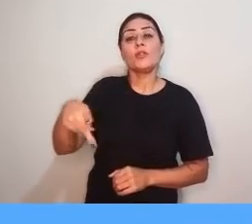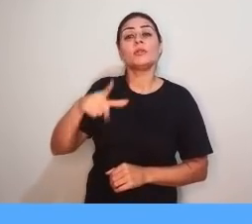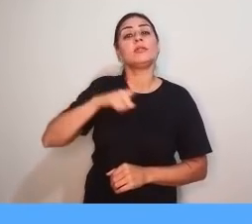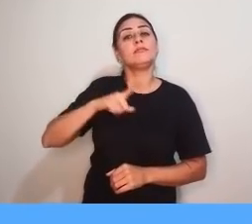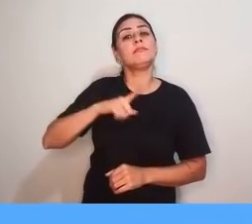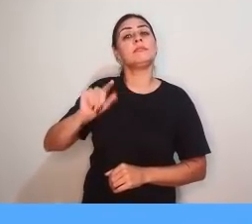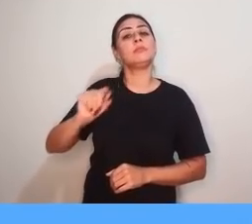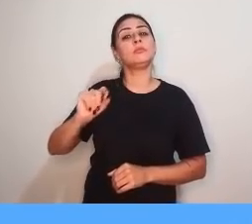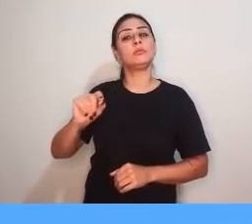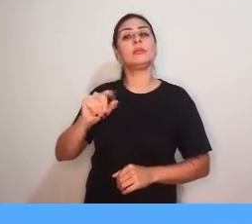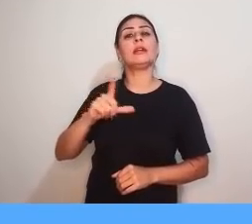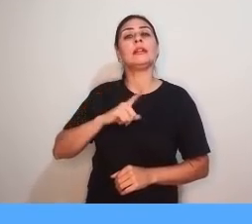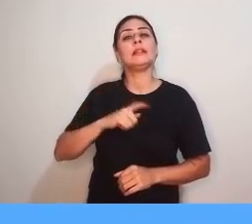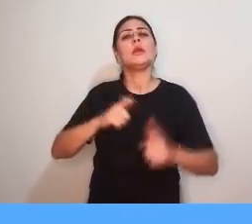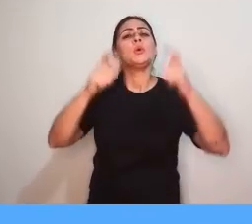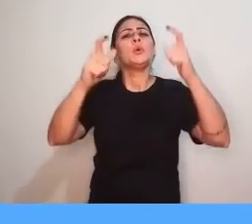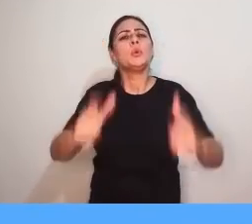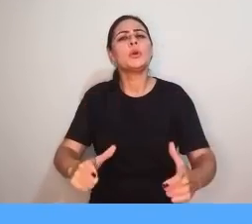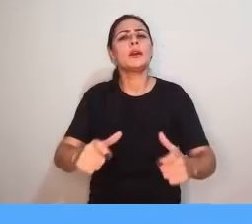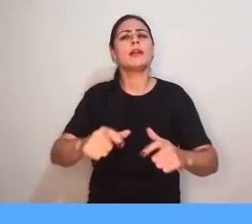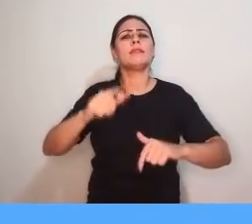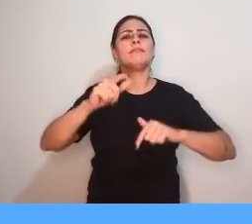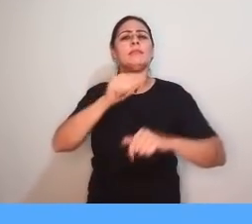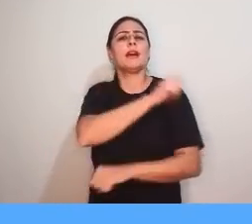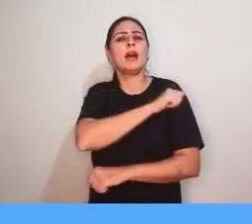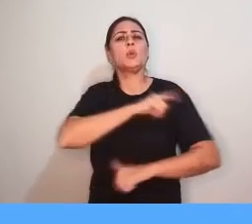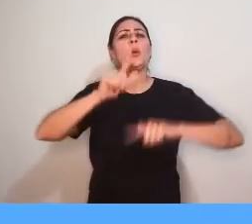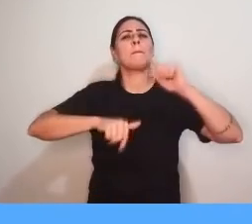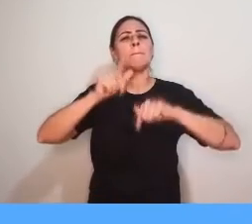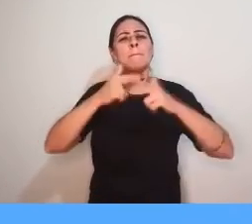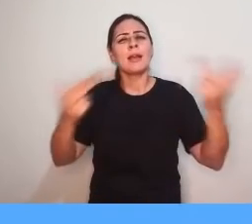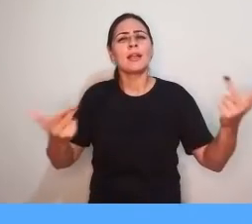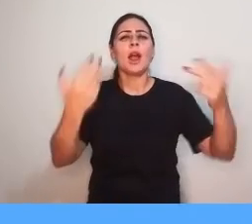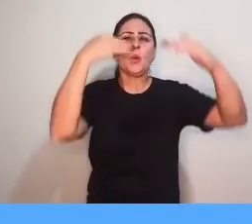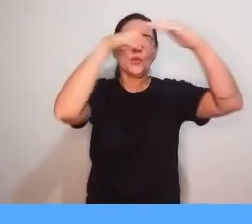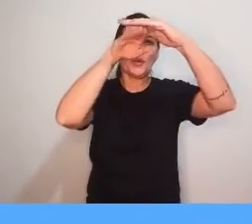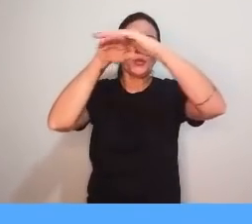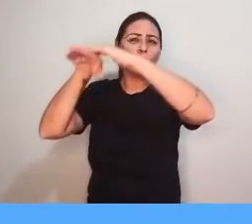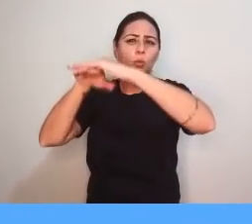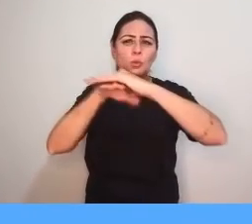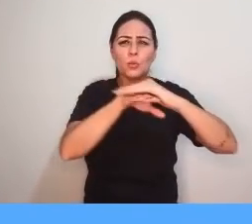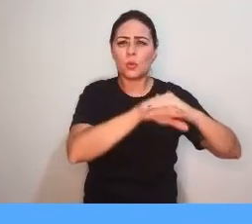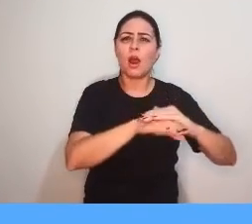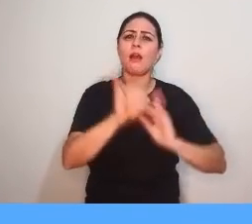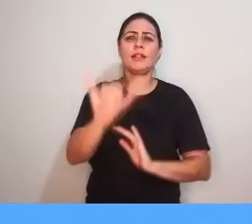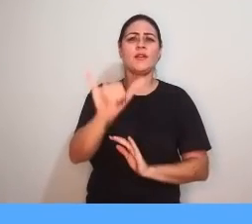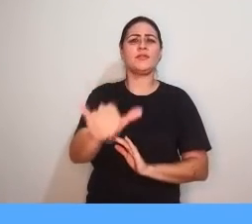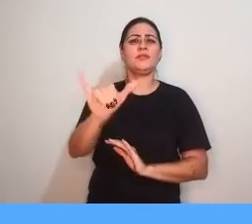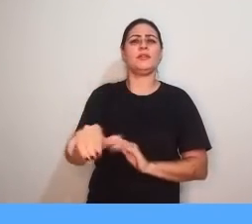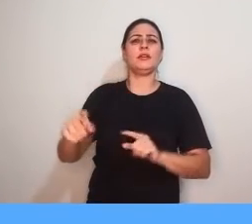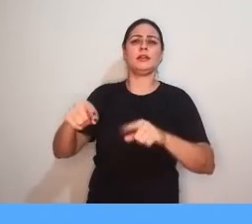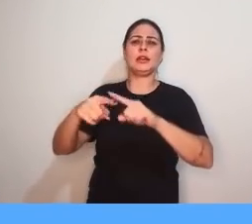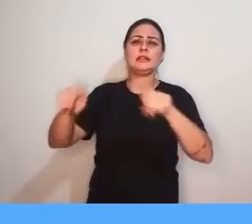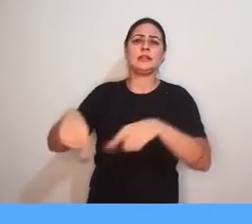alunos deixam materiais de trabalho, materiais de estudo, né, que ficam ali na sala de aula. Uma parte vai para casa, outra parte